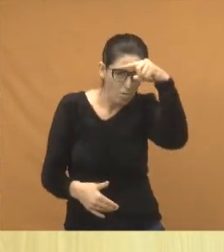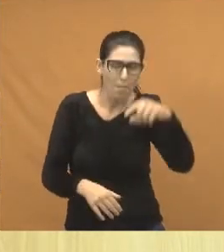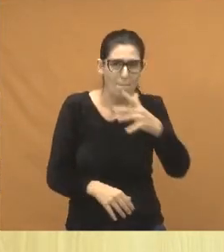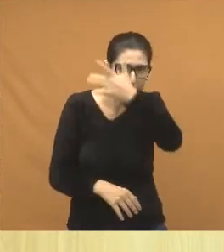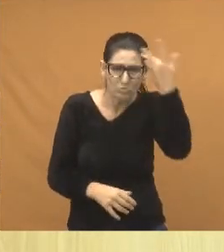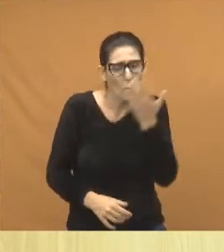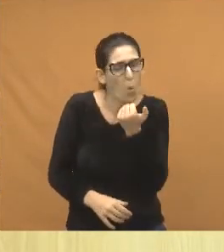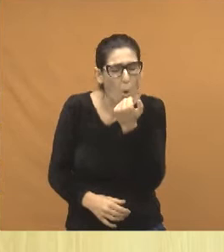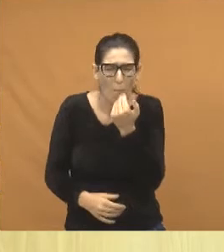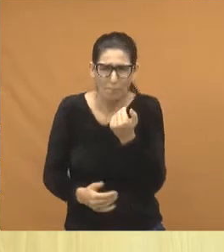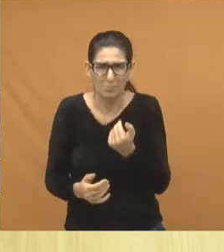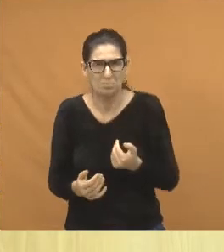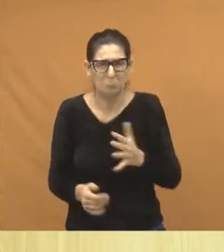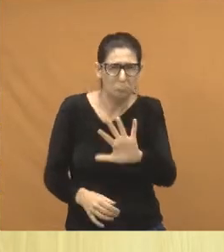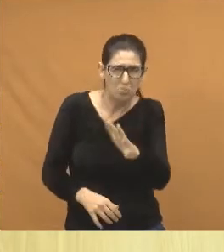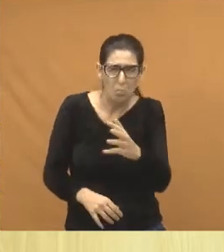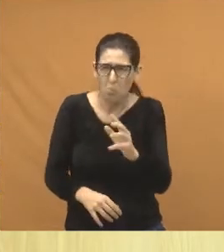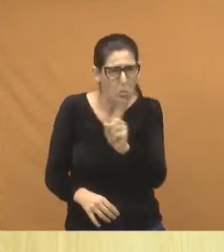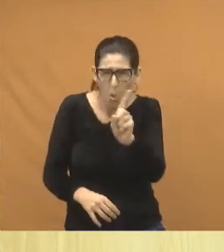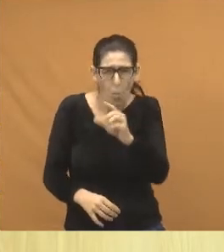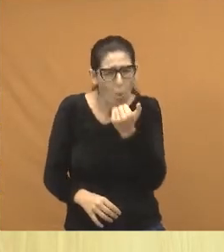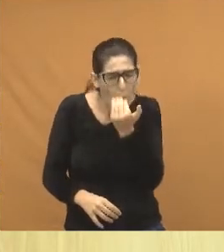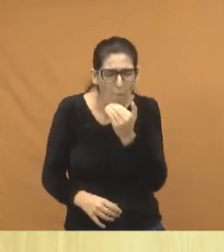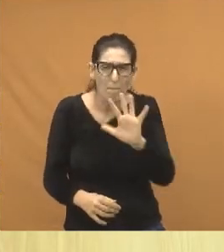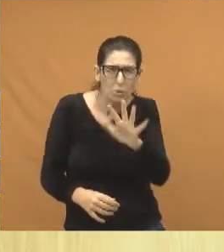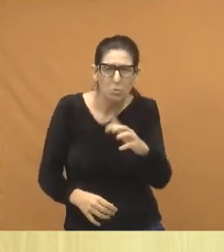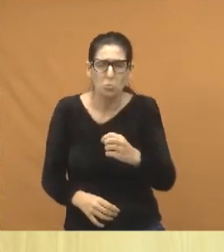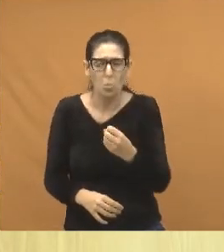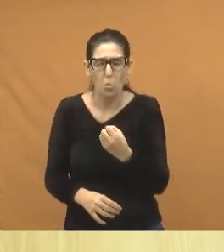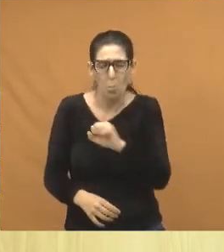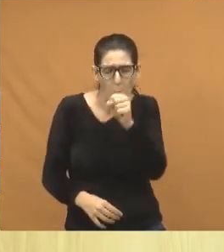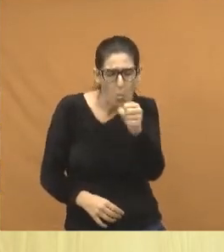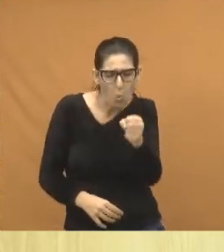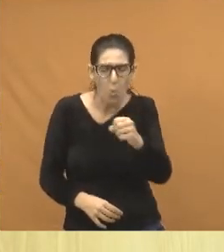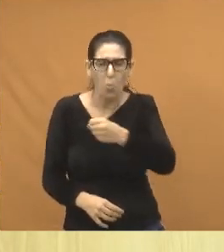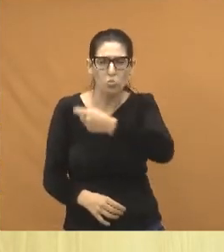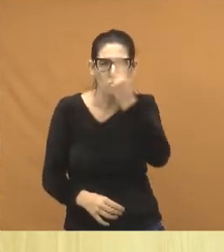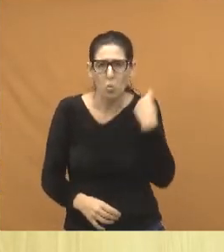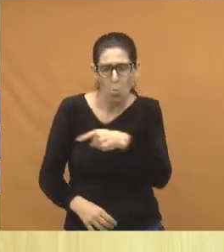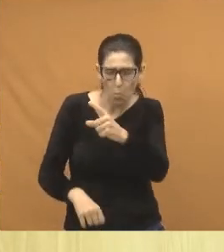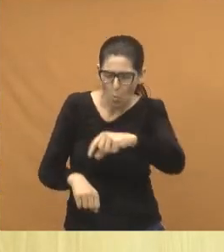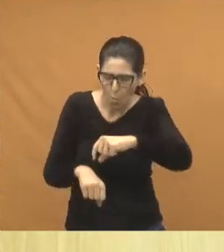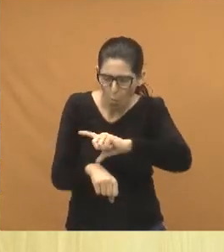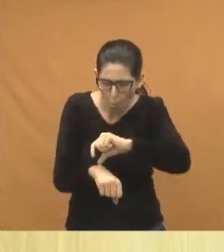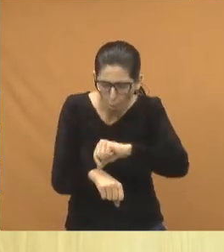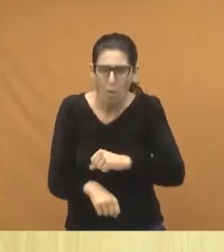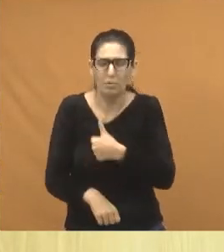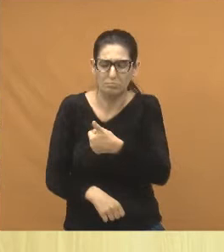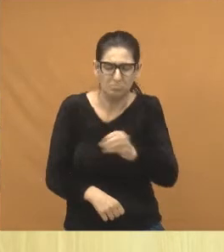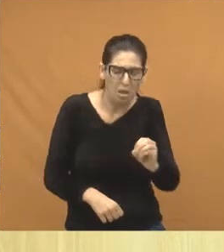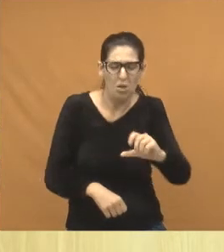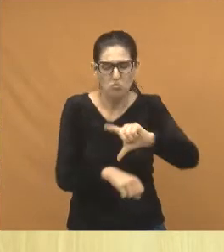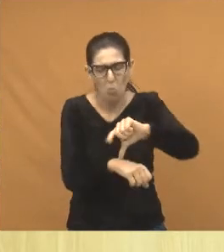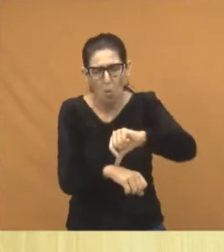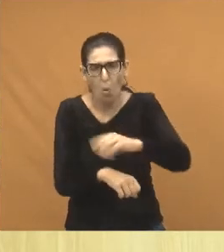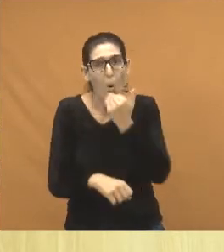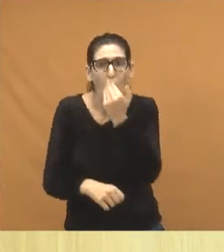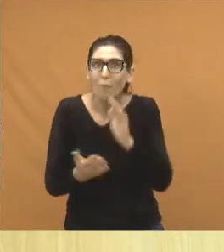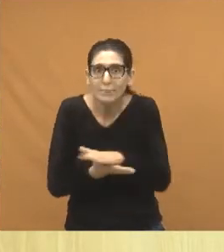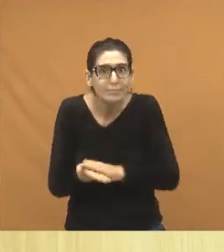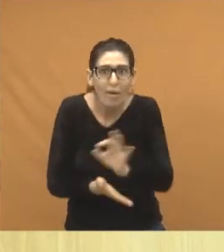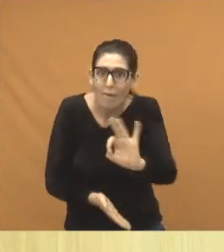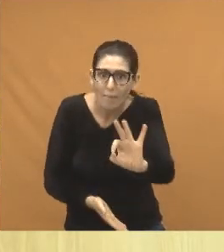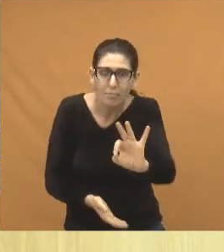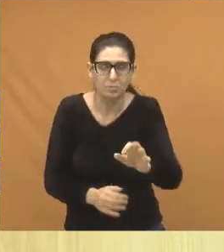jejum por cerca de 8 horas, né? 10 horas. E realmente o projeto é muito importante. Parabéns,